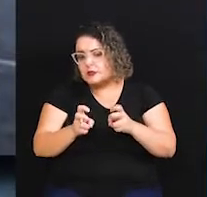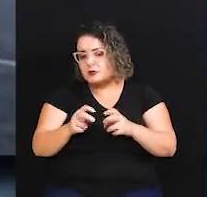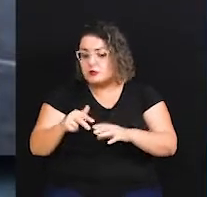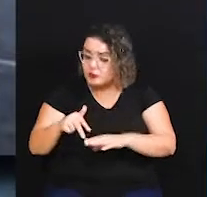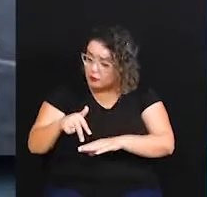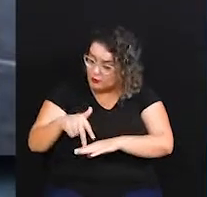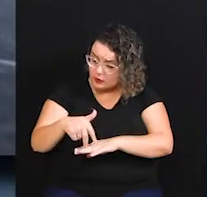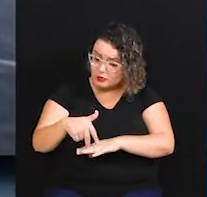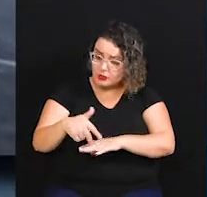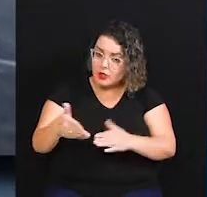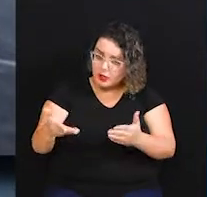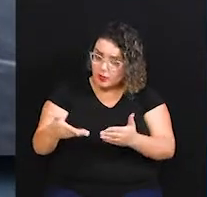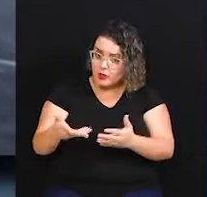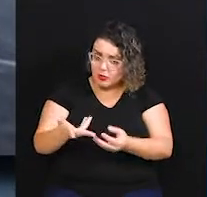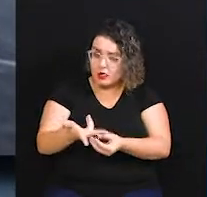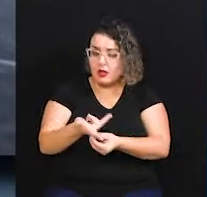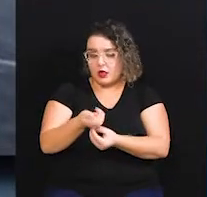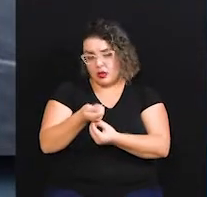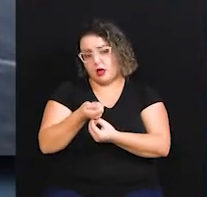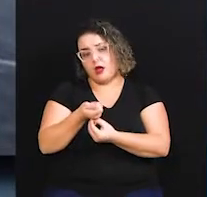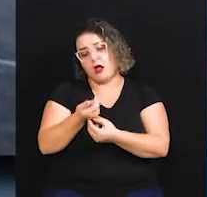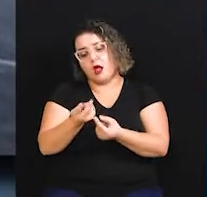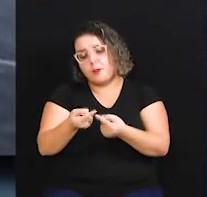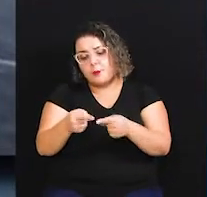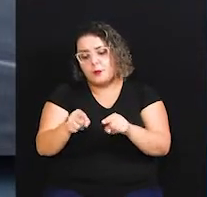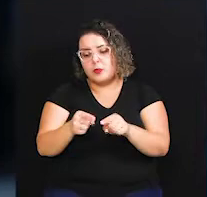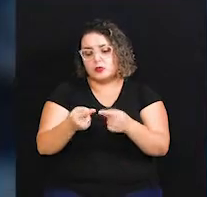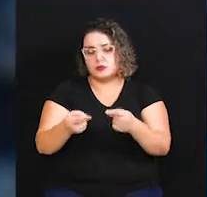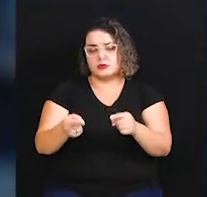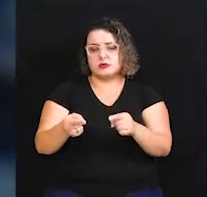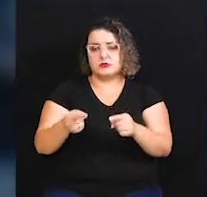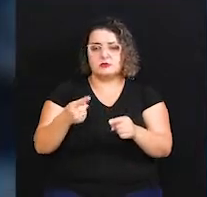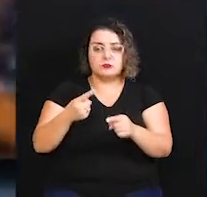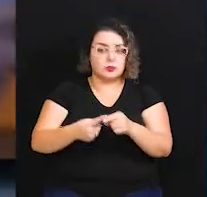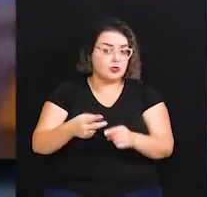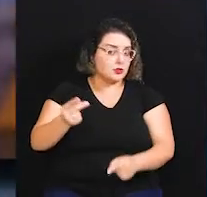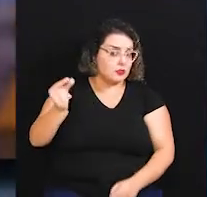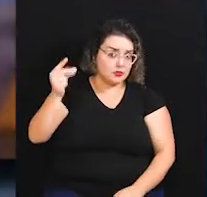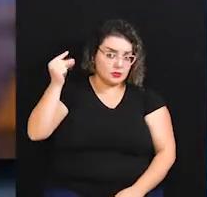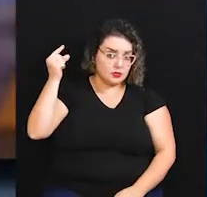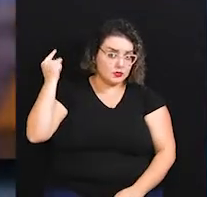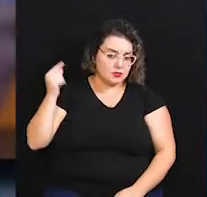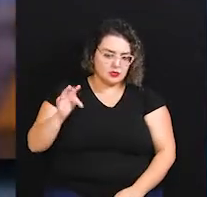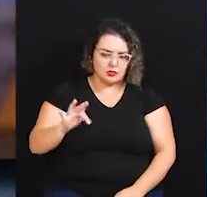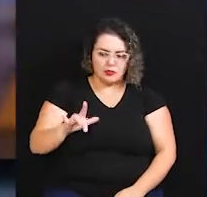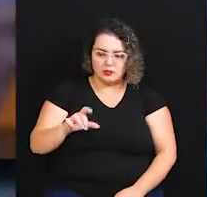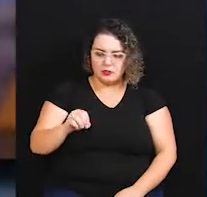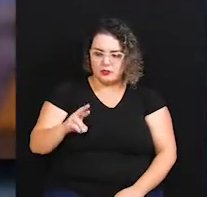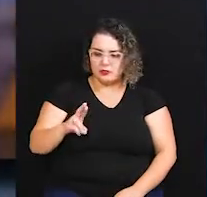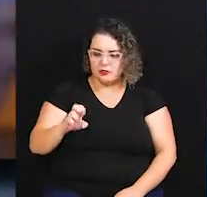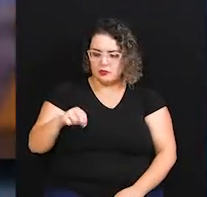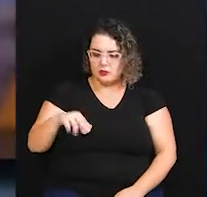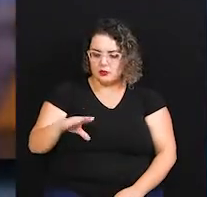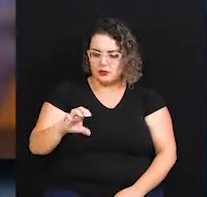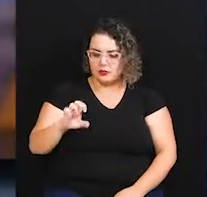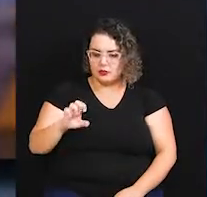protagonismo é a arte, é a música. Porque antigamente o Florence